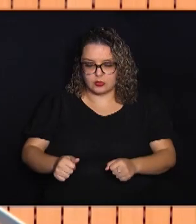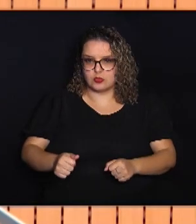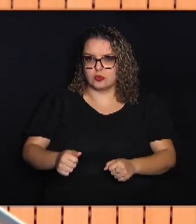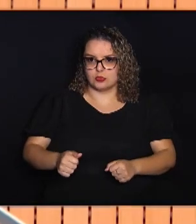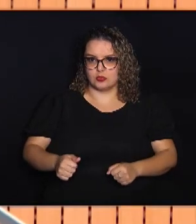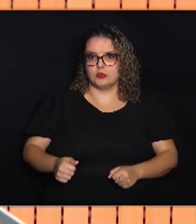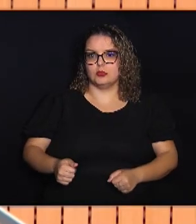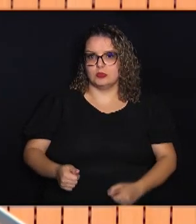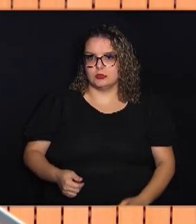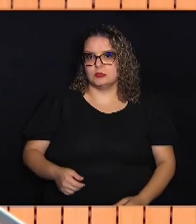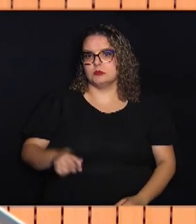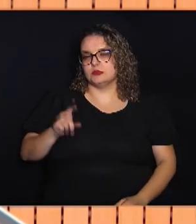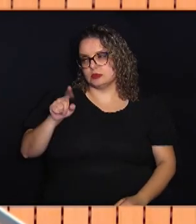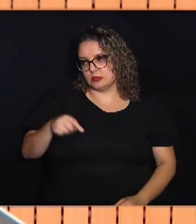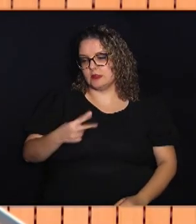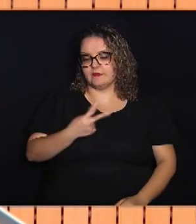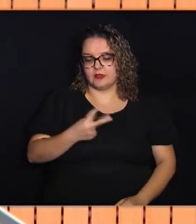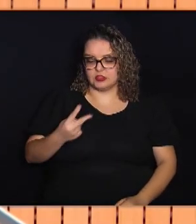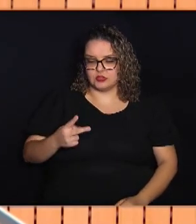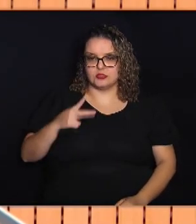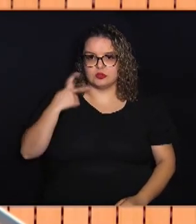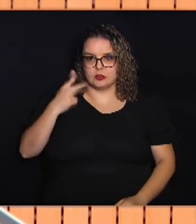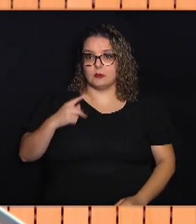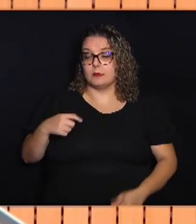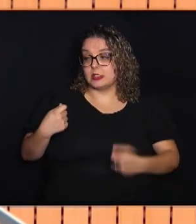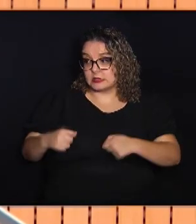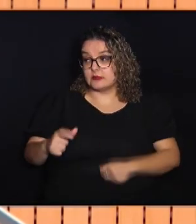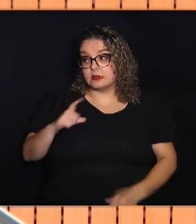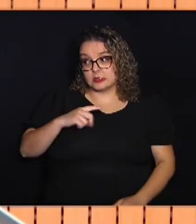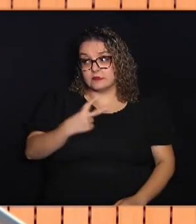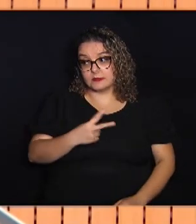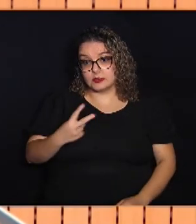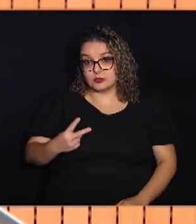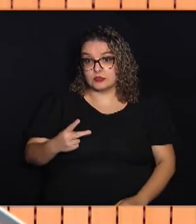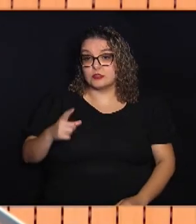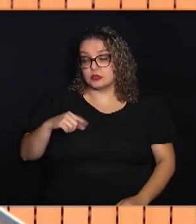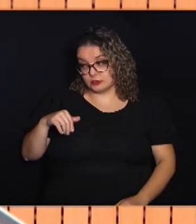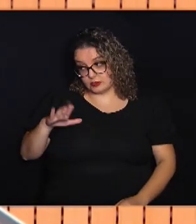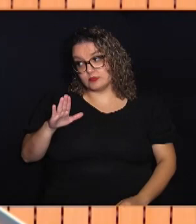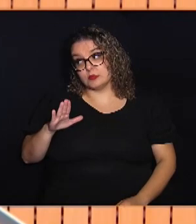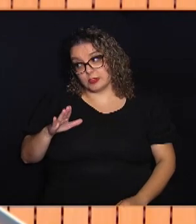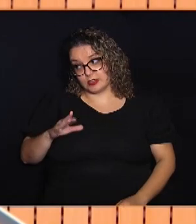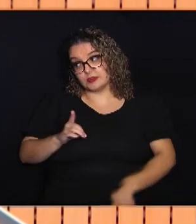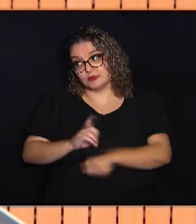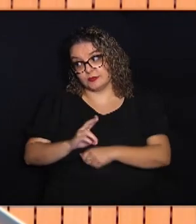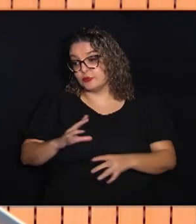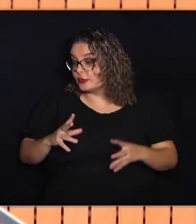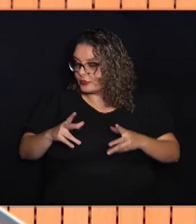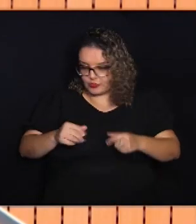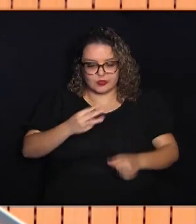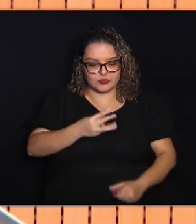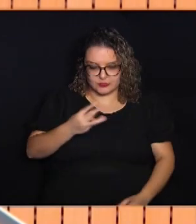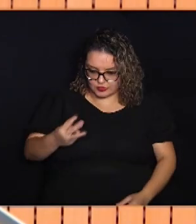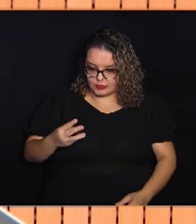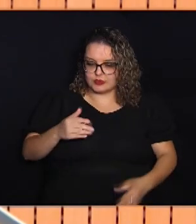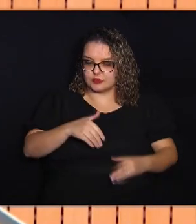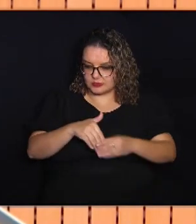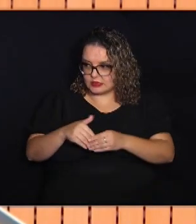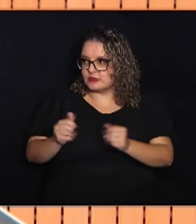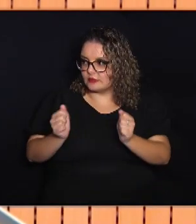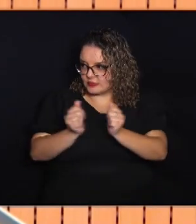22. Então a gente teria que ter esses 22 e tivemos muito mais, viu, doutor? Foi unânime, todos aqui que estavam